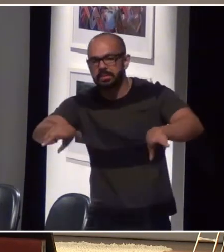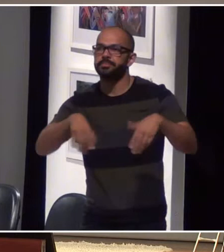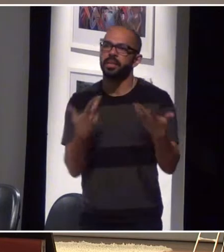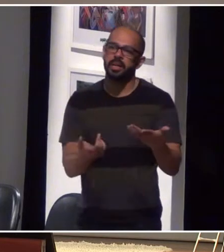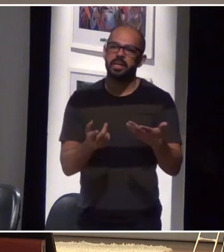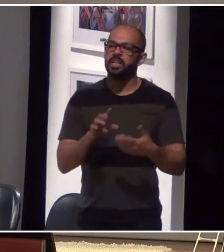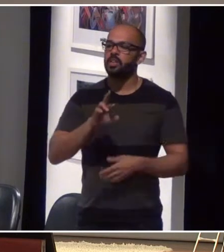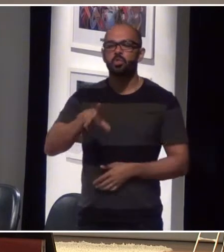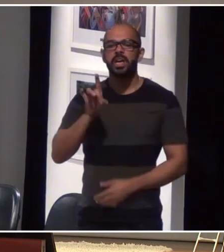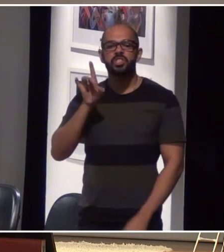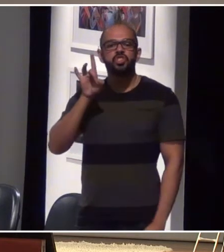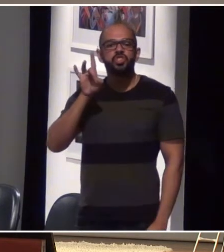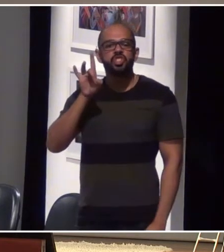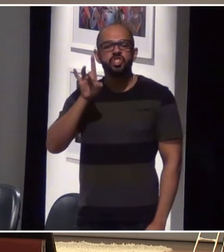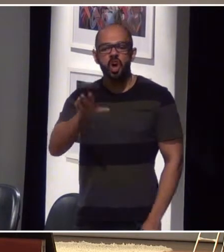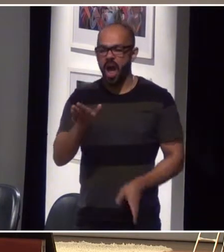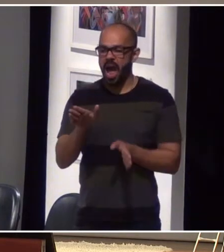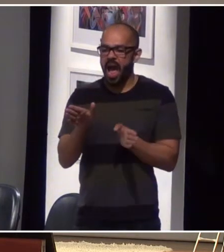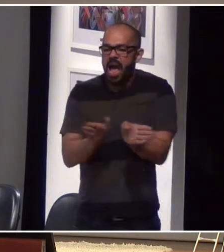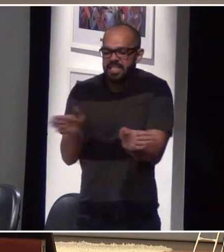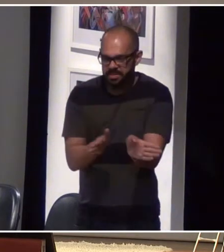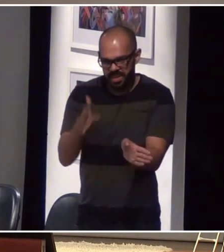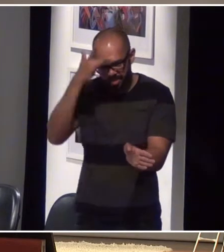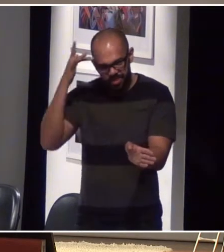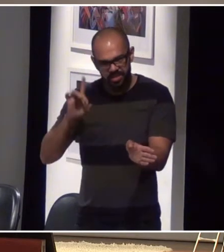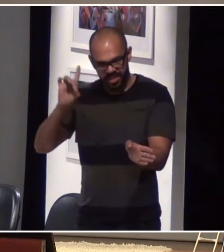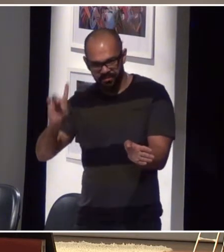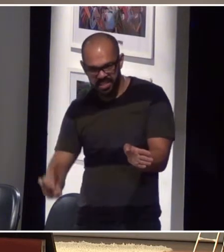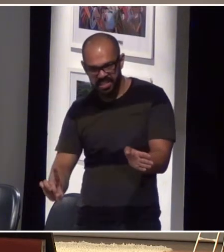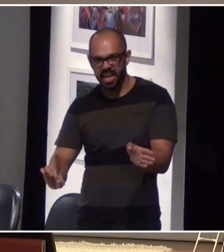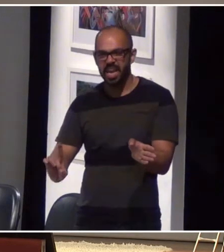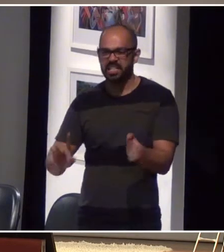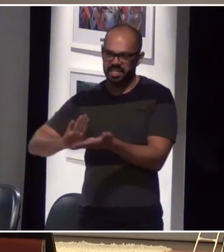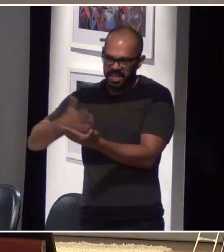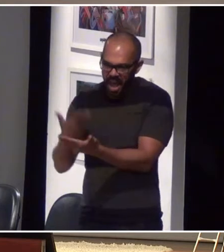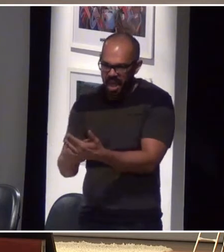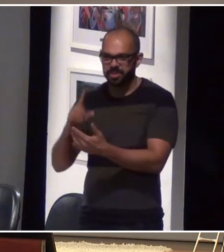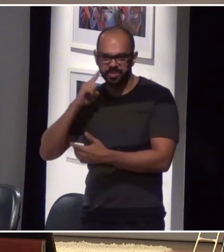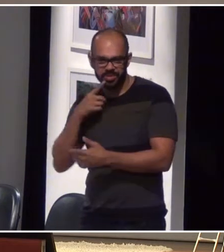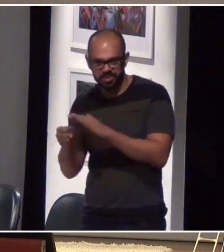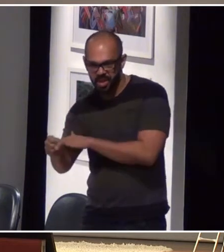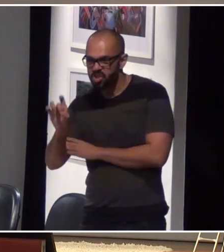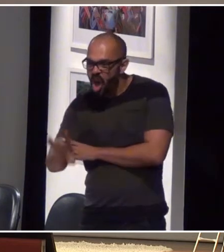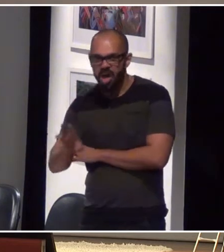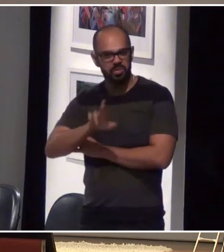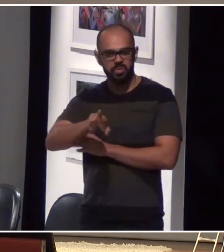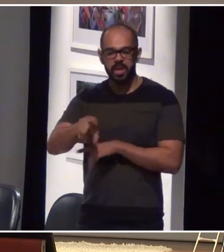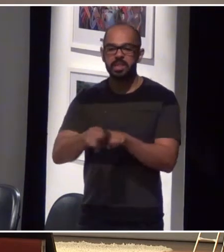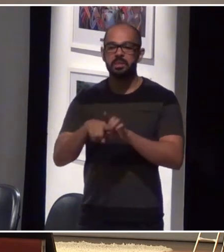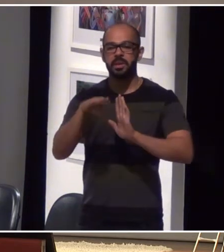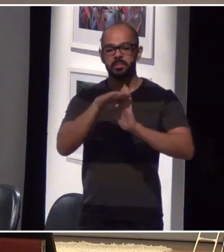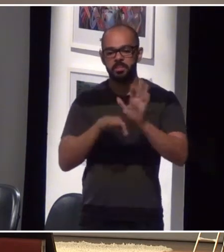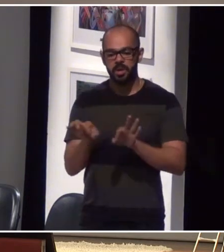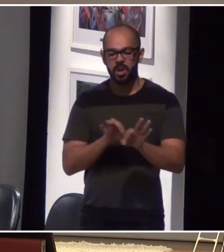envolve, não é só a questão da acessibilidade, no caso das pessoas com deficiência e dos intérpretes para os surdos. É